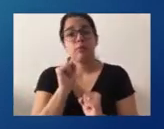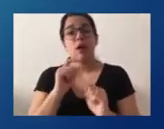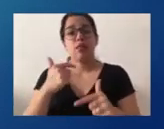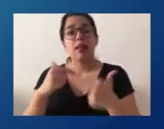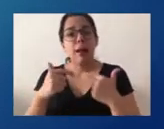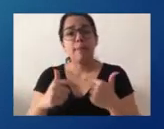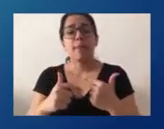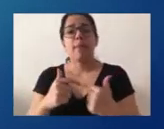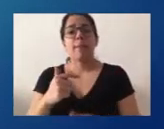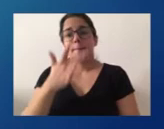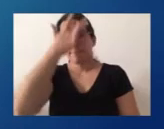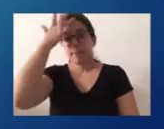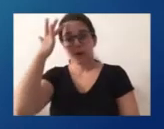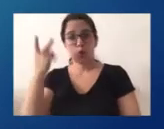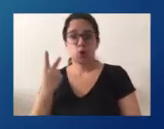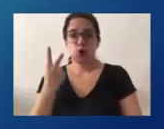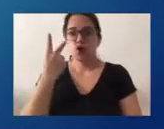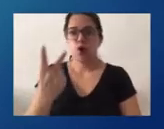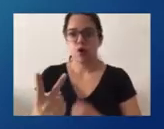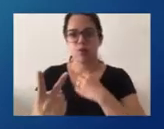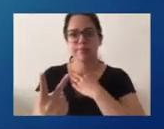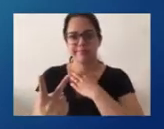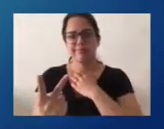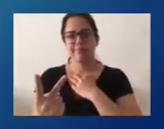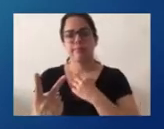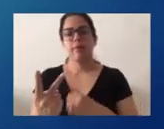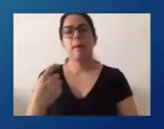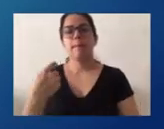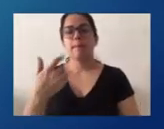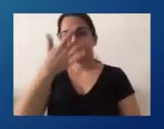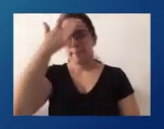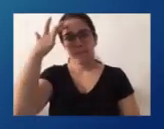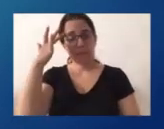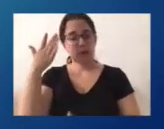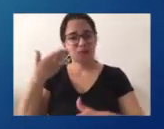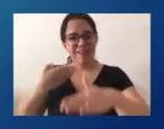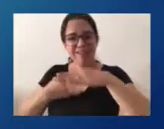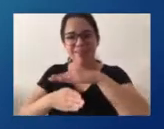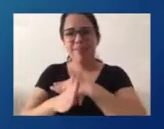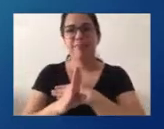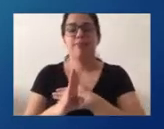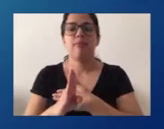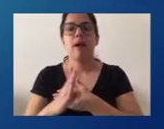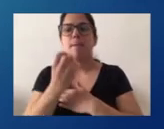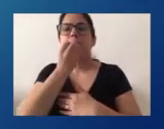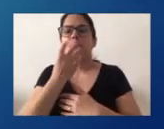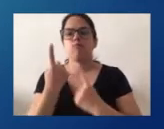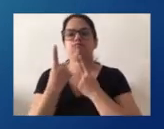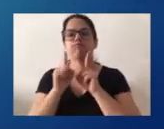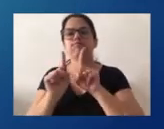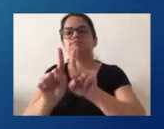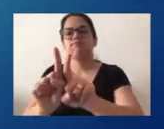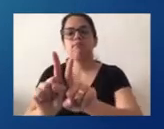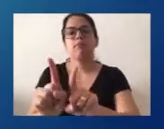no mínimo em duplas, né? Isso aí, gente, é sempre muito importante. Quando a pessoa entra, ela entrar com outra, tá? Porque